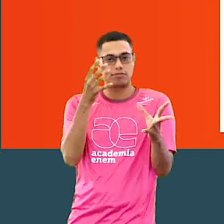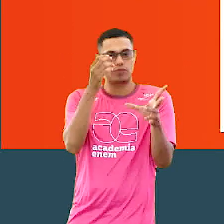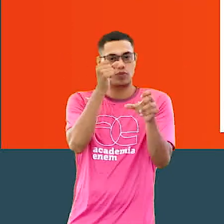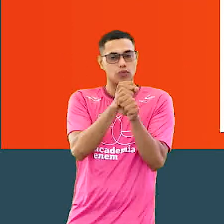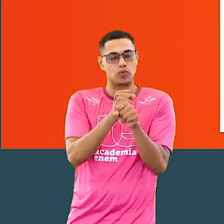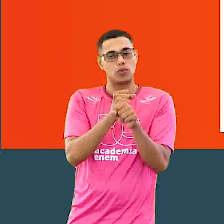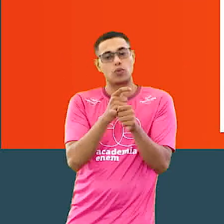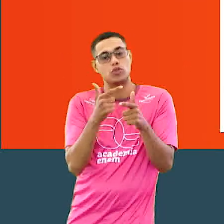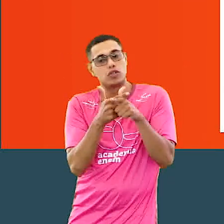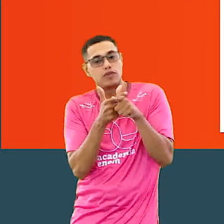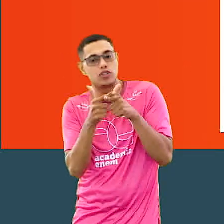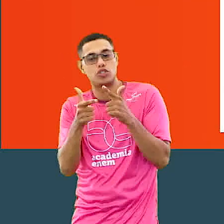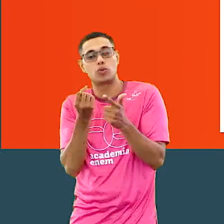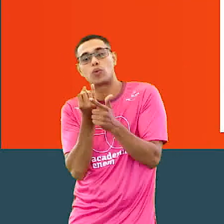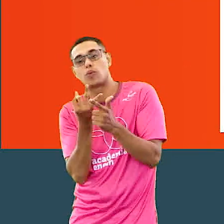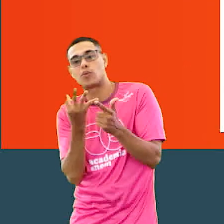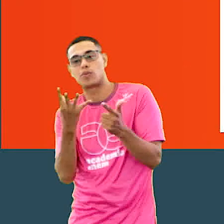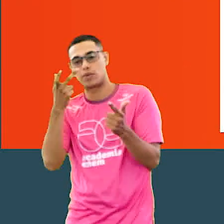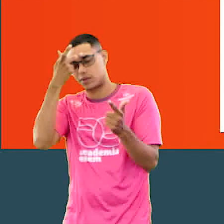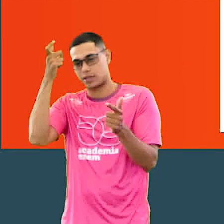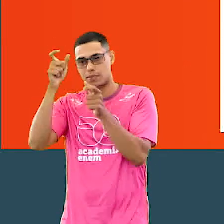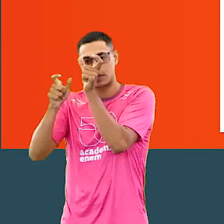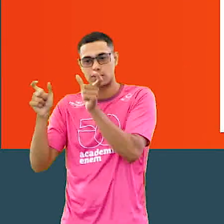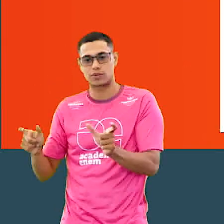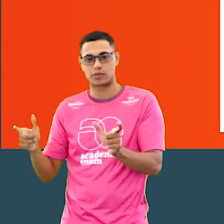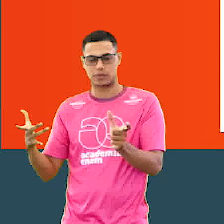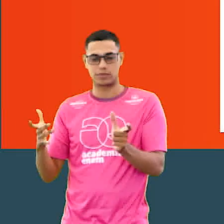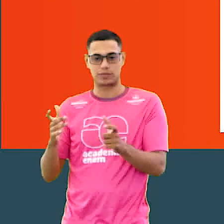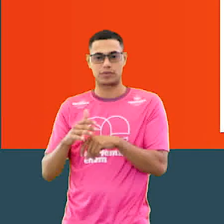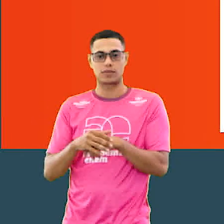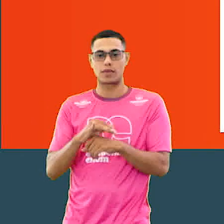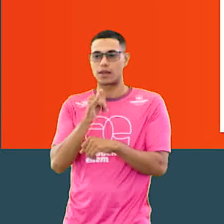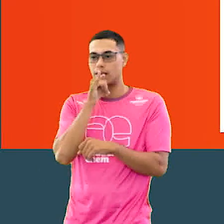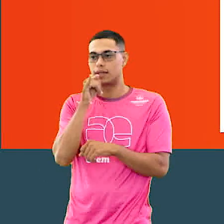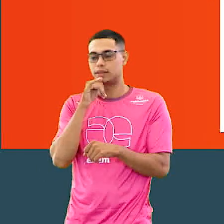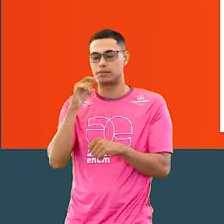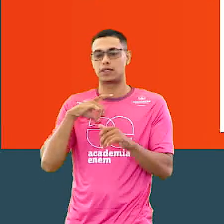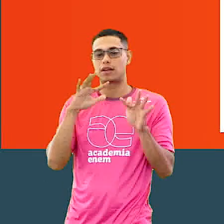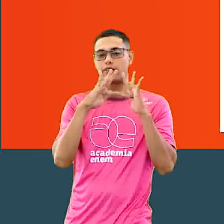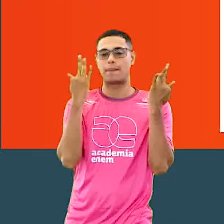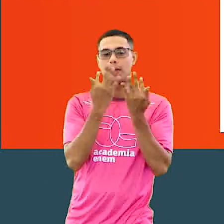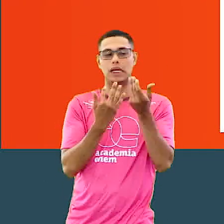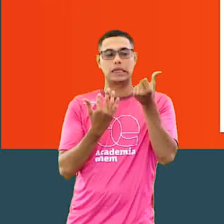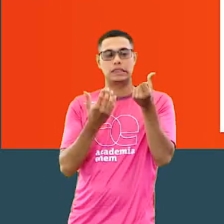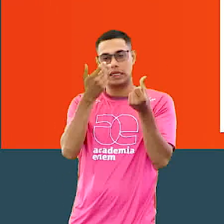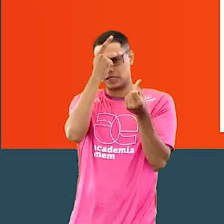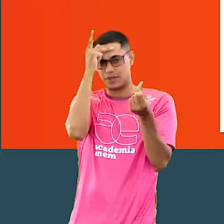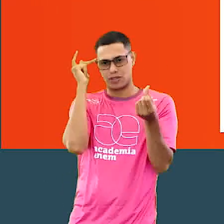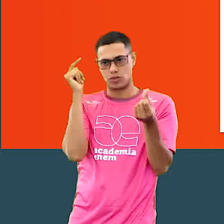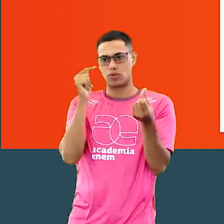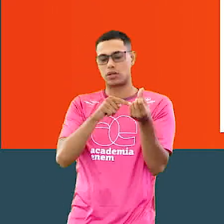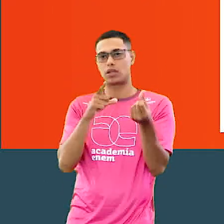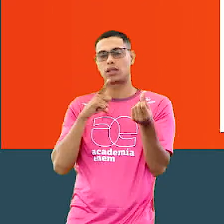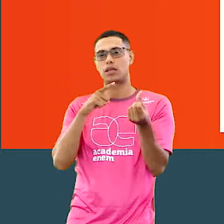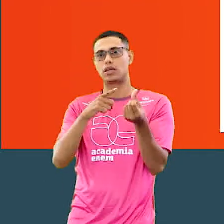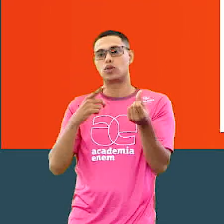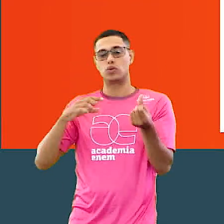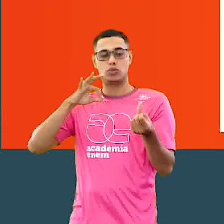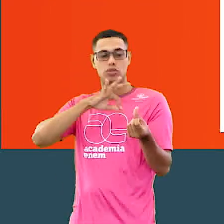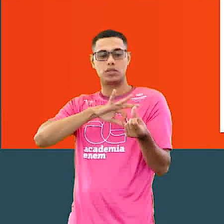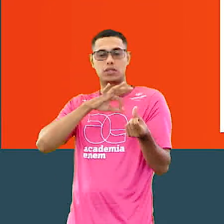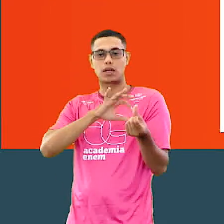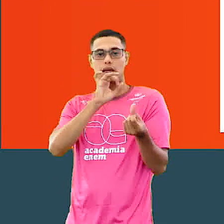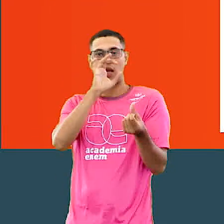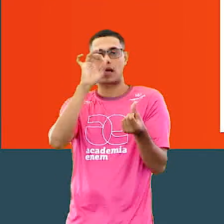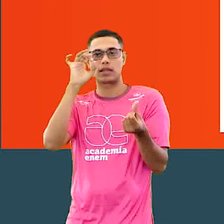pelo número de pessoas daquela residência. Se na sua residência tem 6 pessoas, você tem que somar o salário